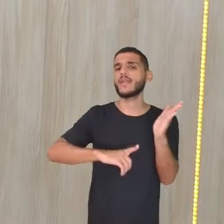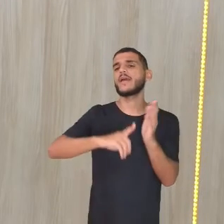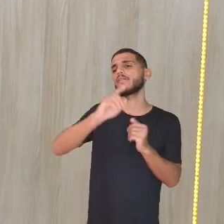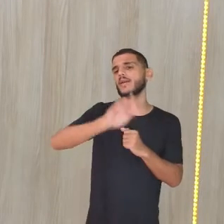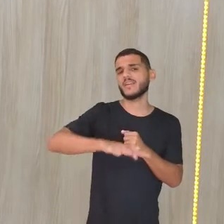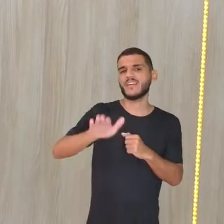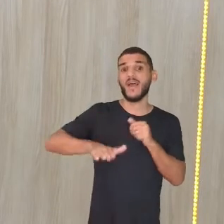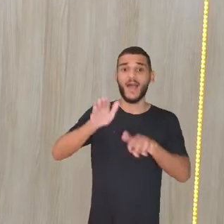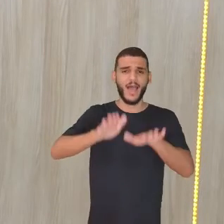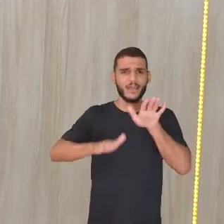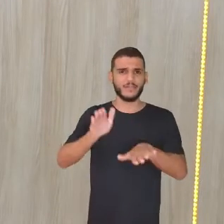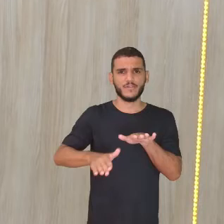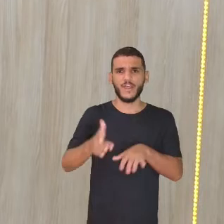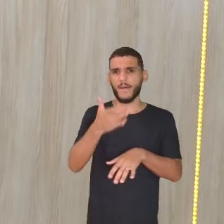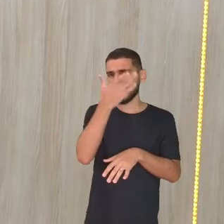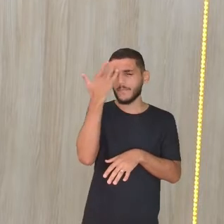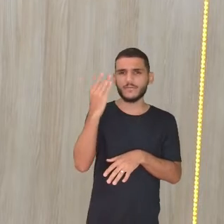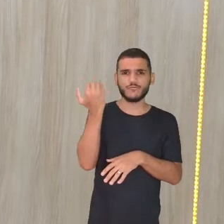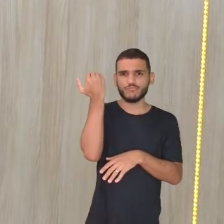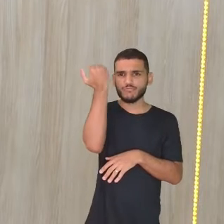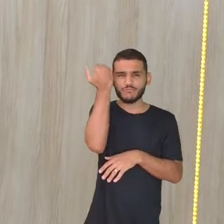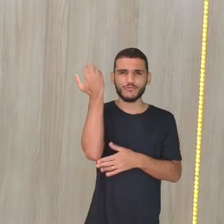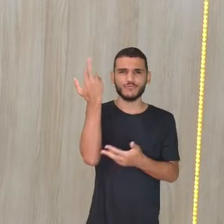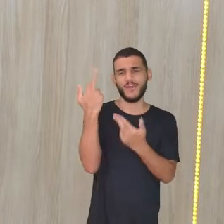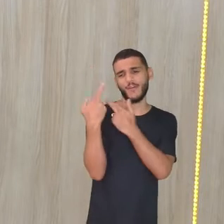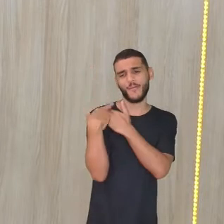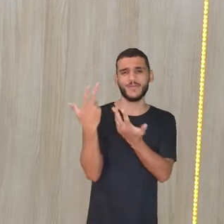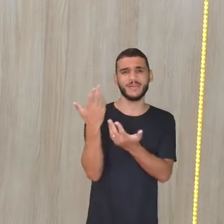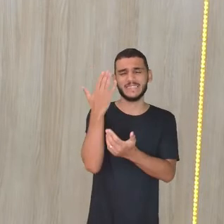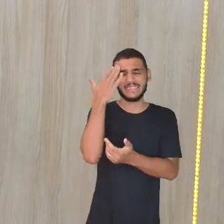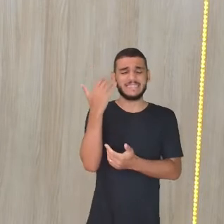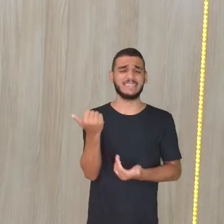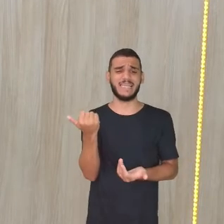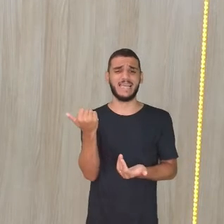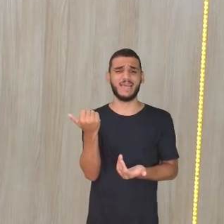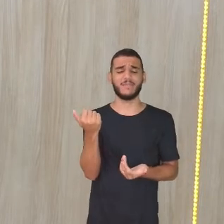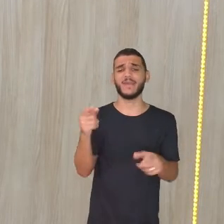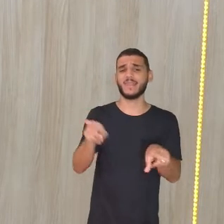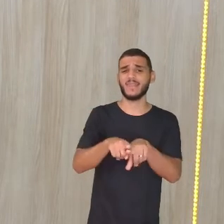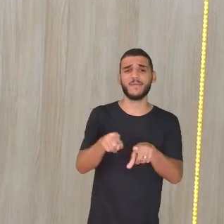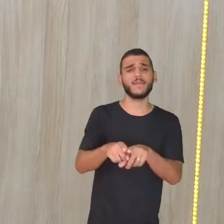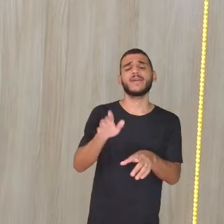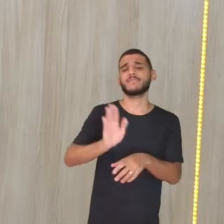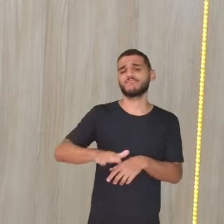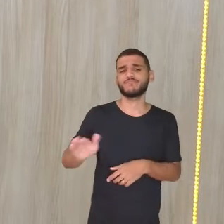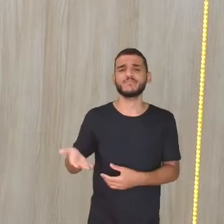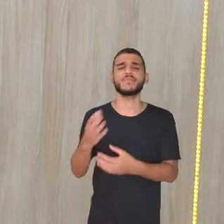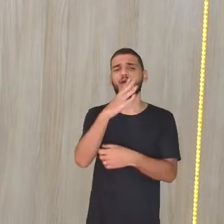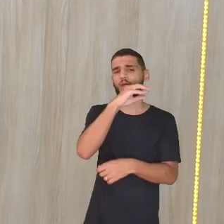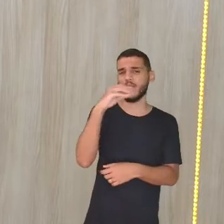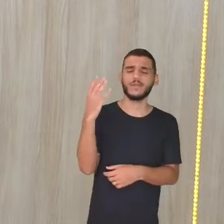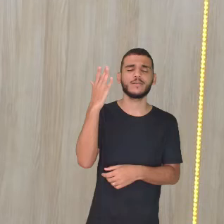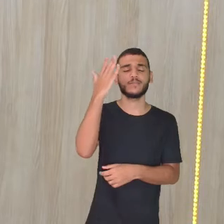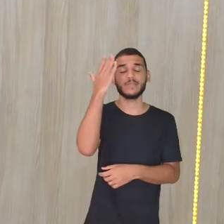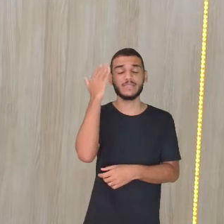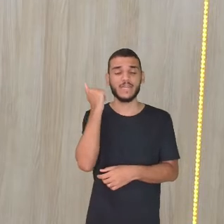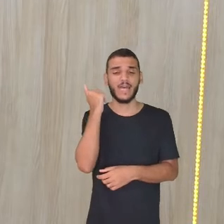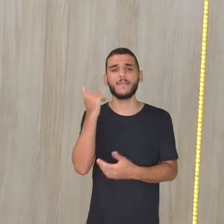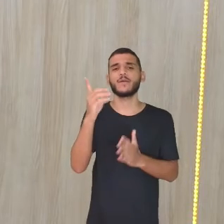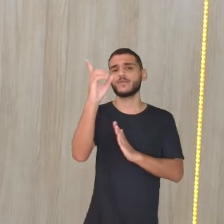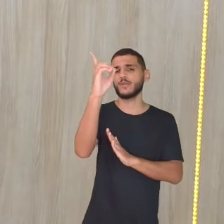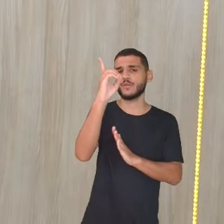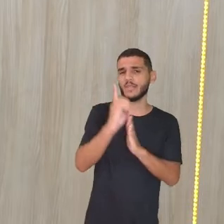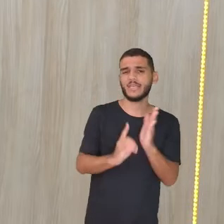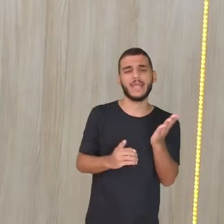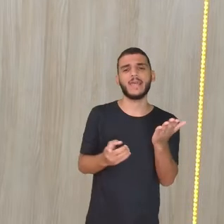vezes o adulto não sabe, não é? A criança, o adolescente também não sabe dos seus direitos e